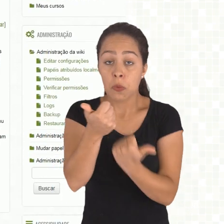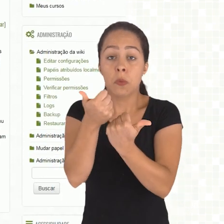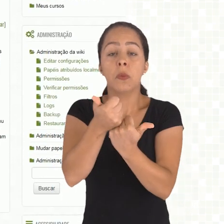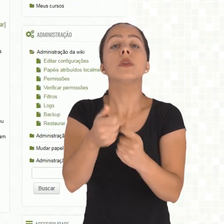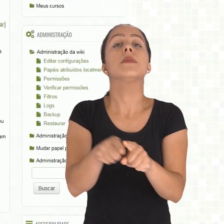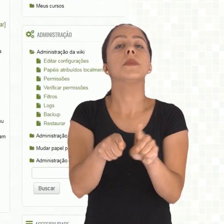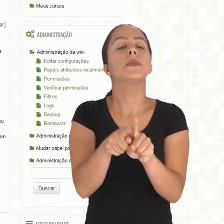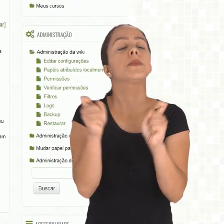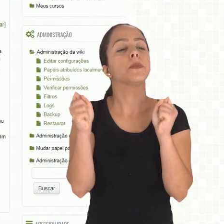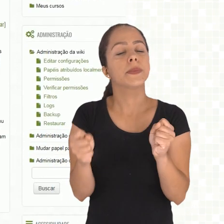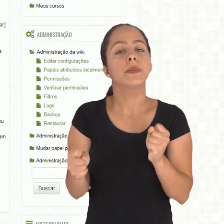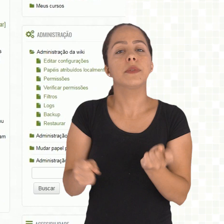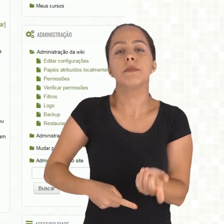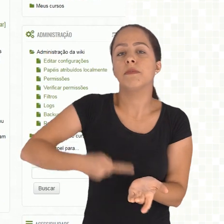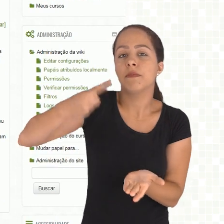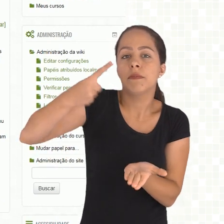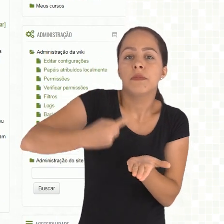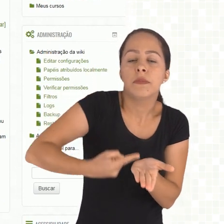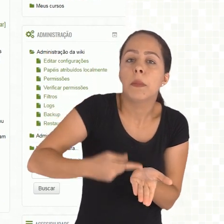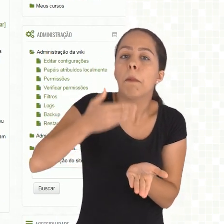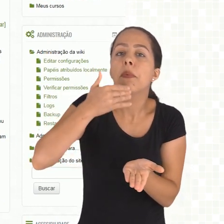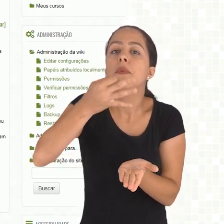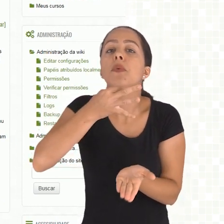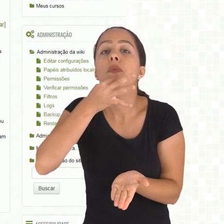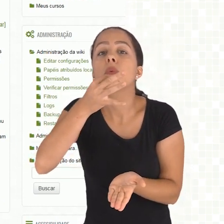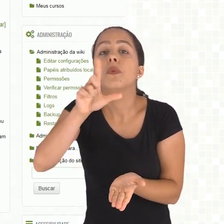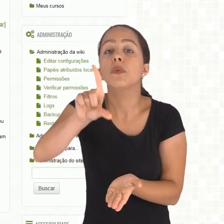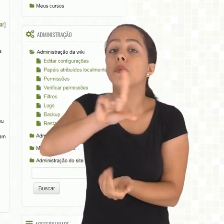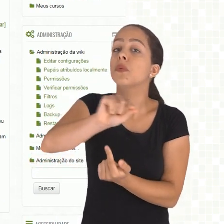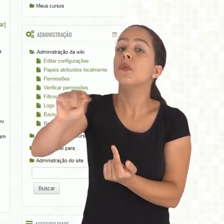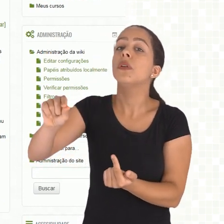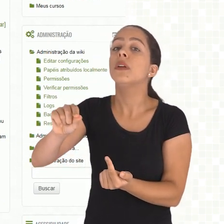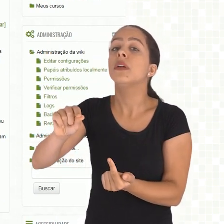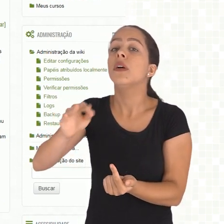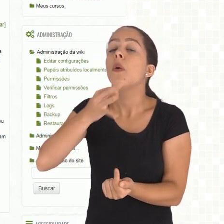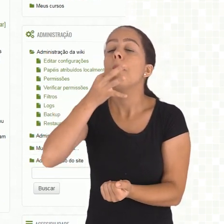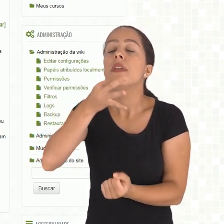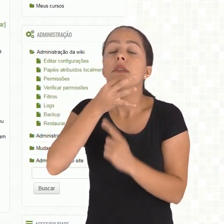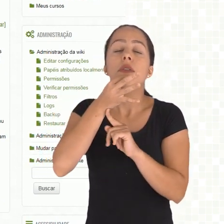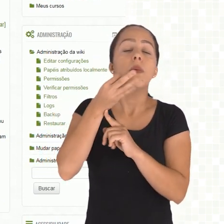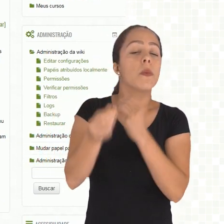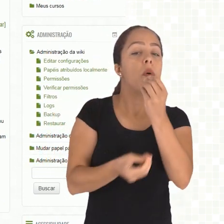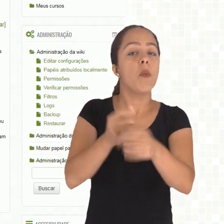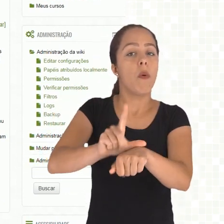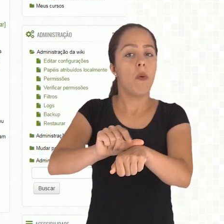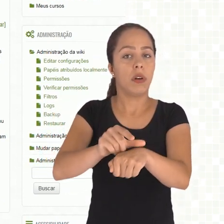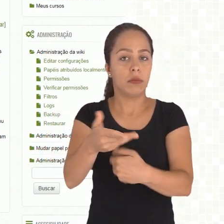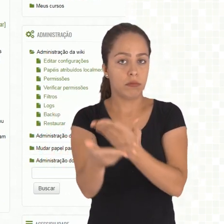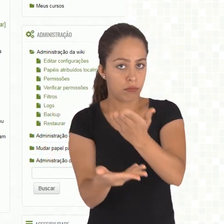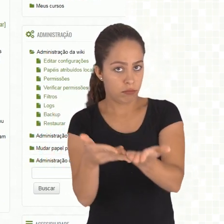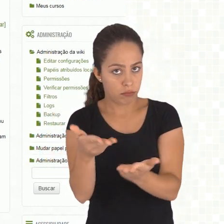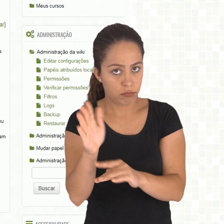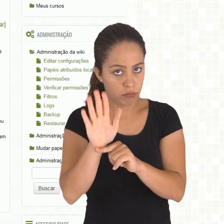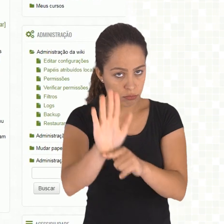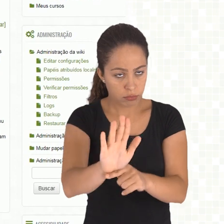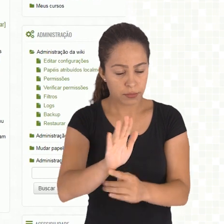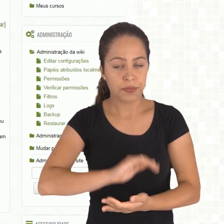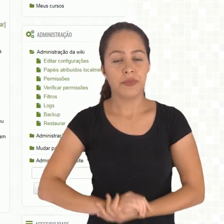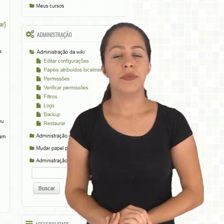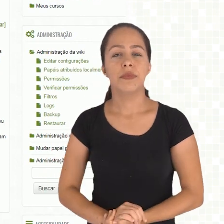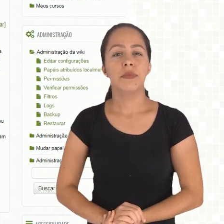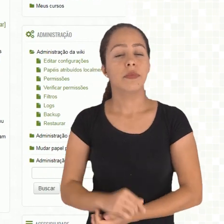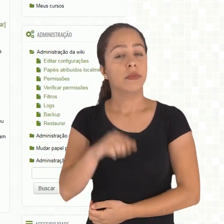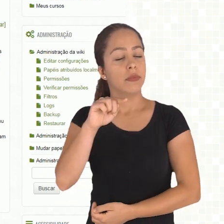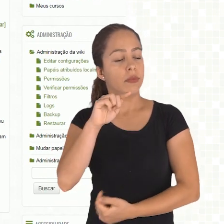tá certo que permite você permite você olhar o conteúdo como um todo assim como você faria qualquer trabalho de